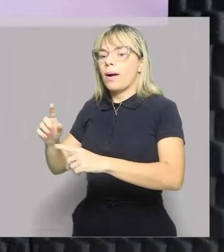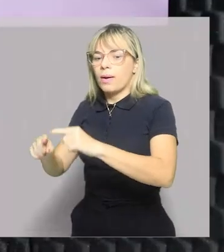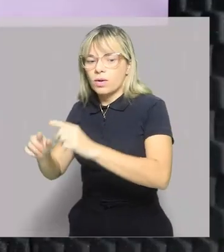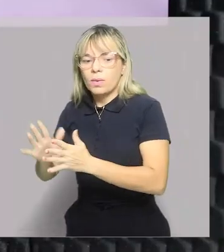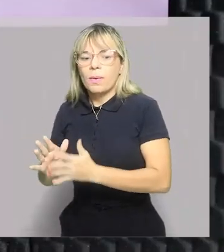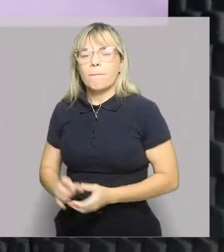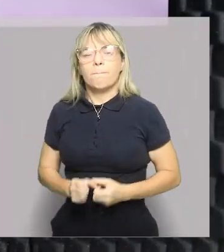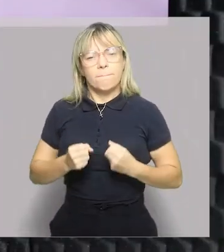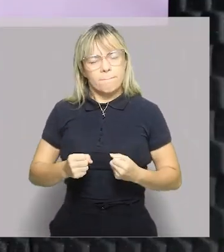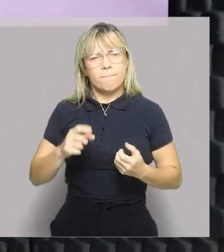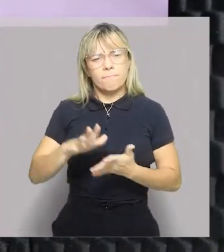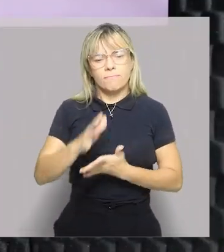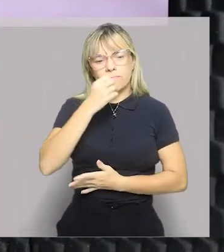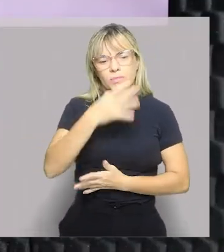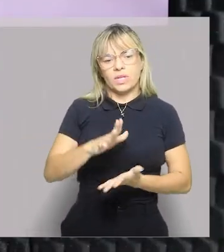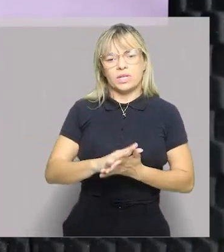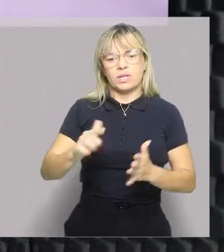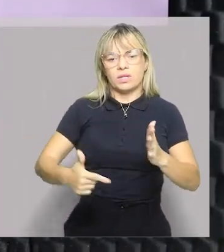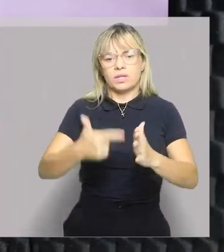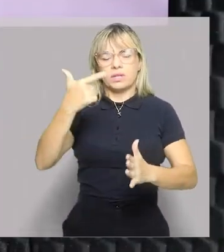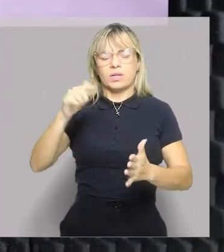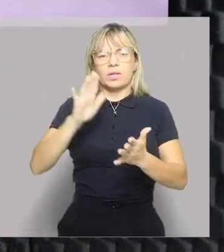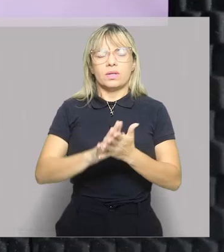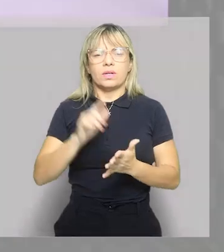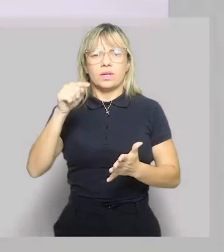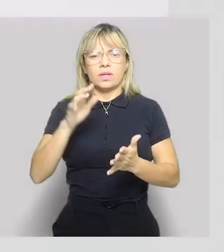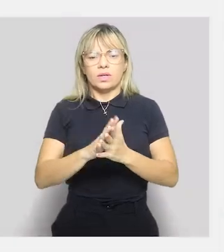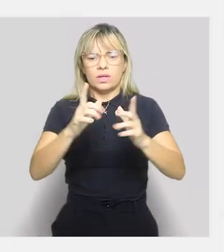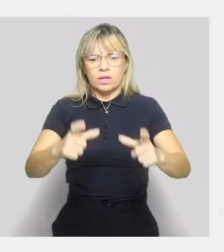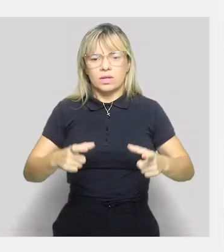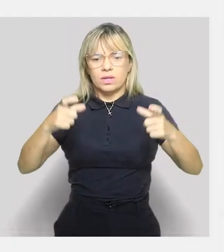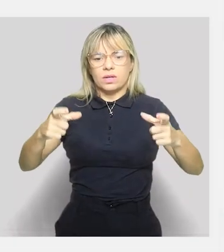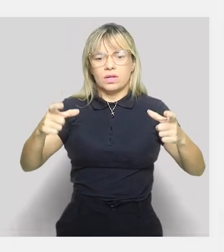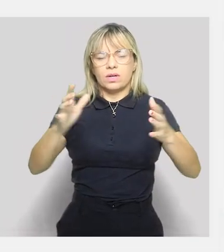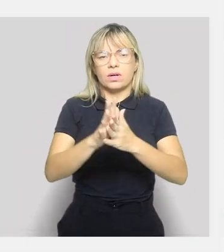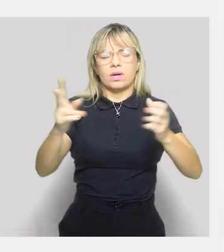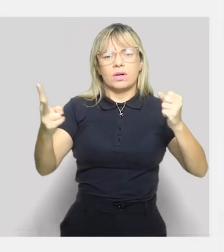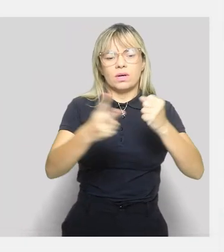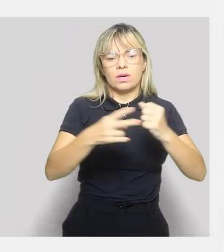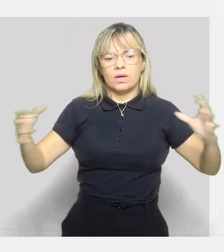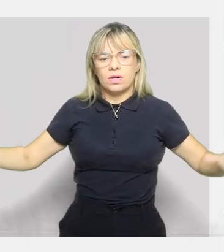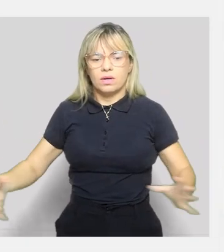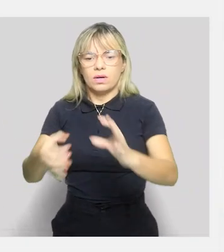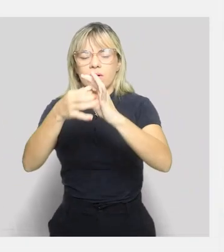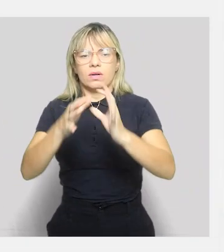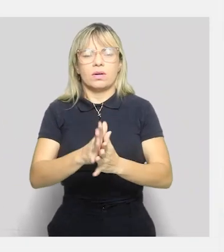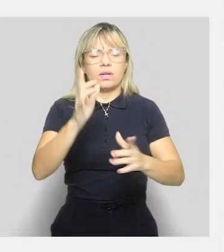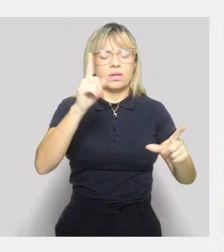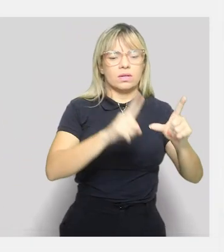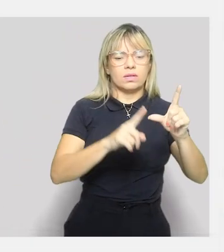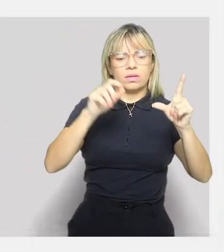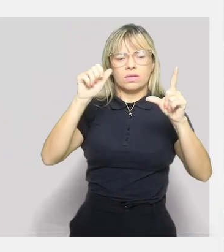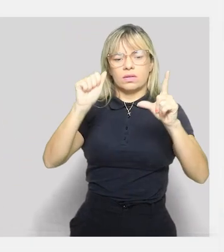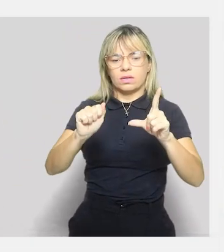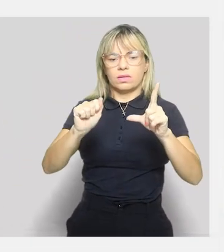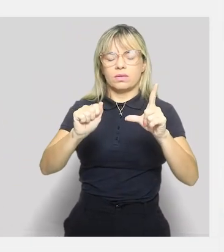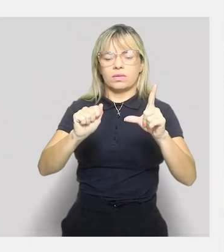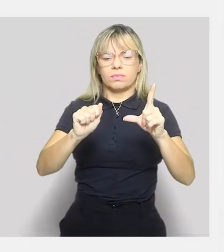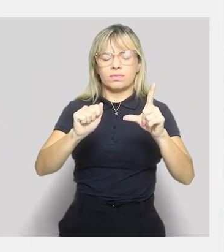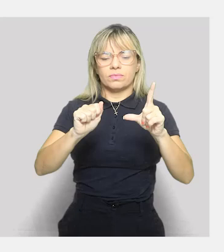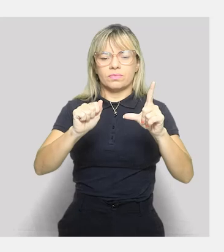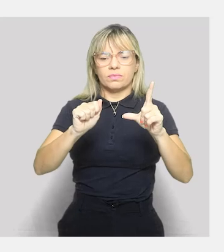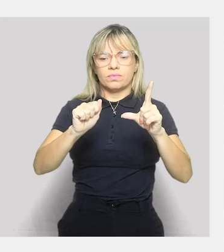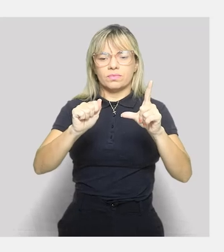bem? A segunda questão é para a gente identificar um verbo de ligação. Na letra A, temos, para evitar